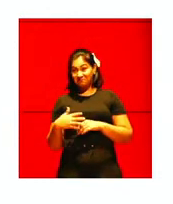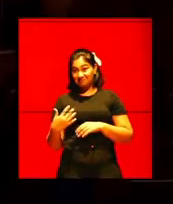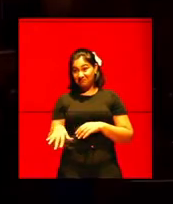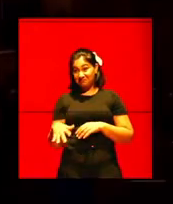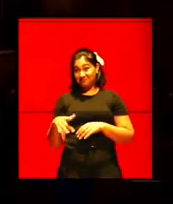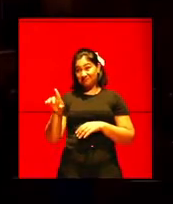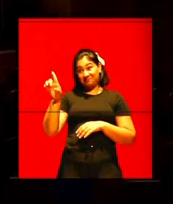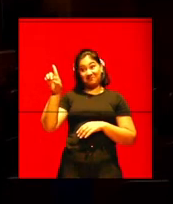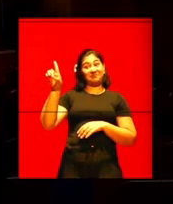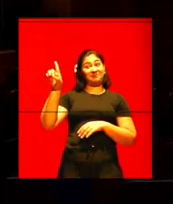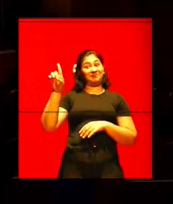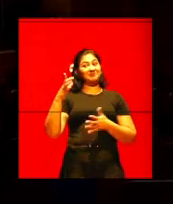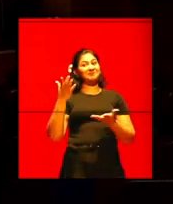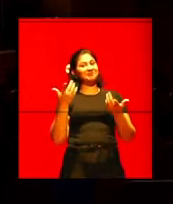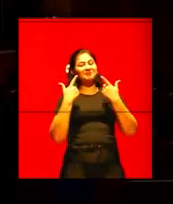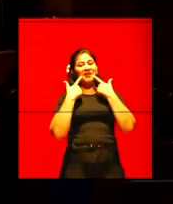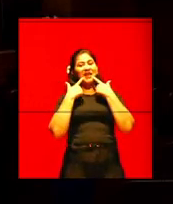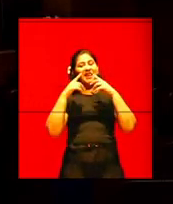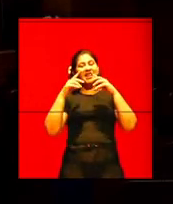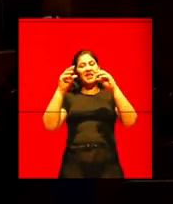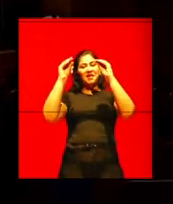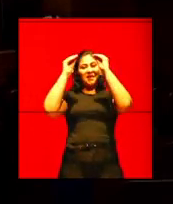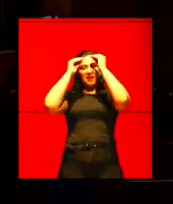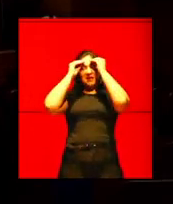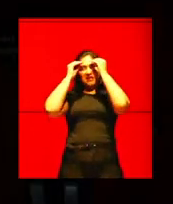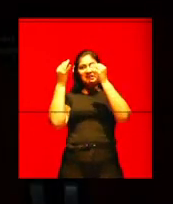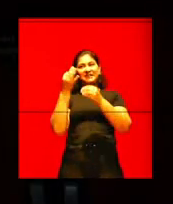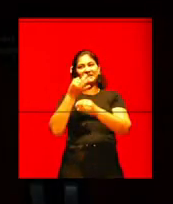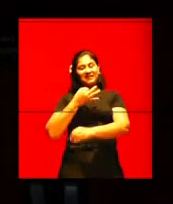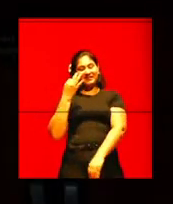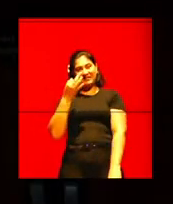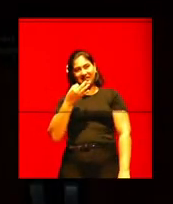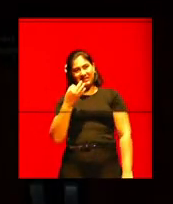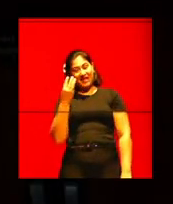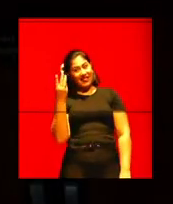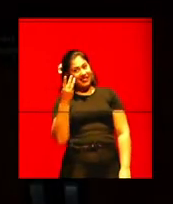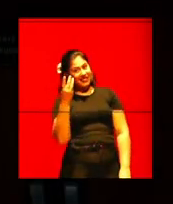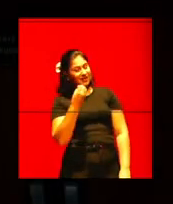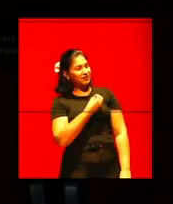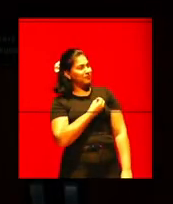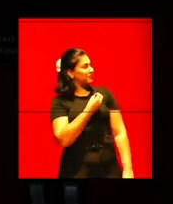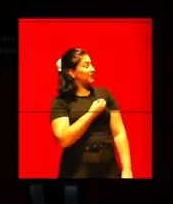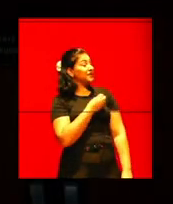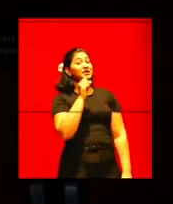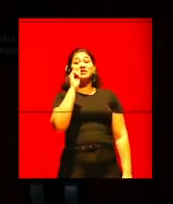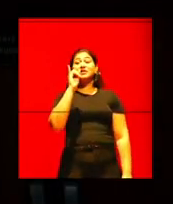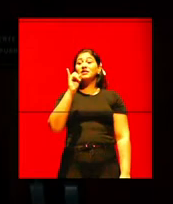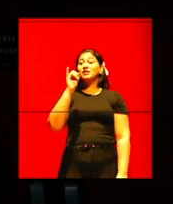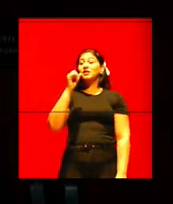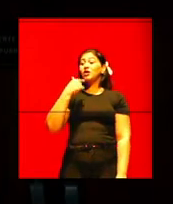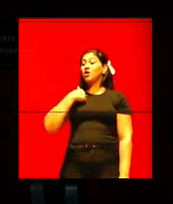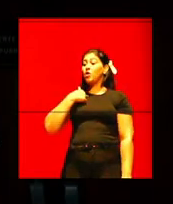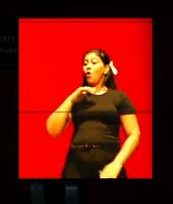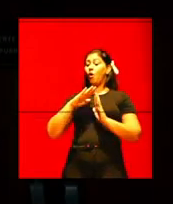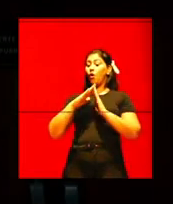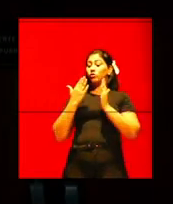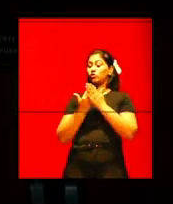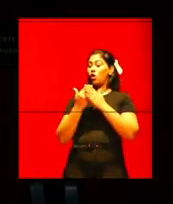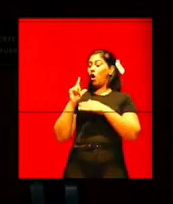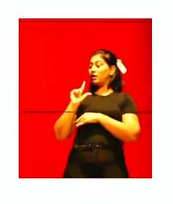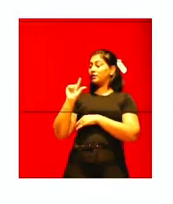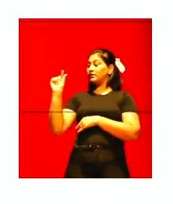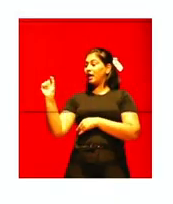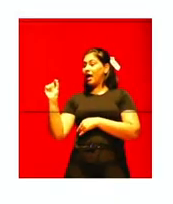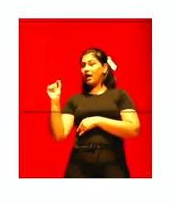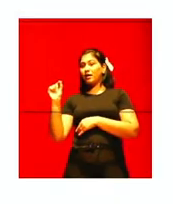A linguagem é linda, né, gente? Terceira questão, vamos lá. Se há uma saída para a escola, se ela quiser